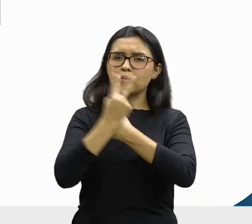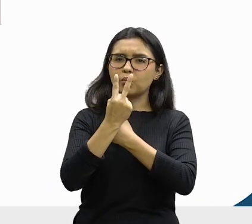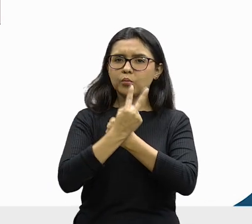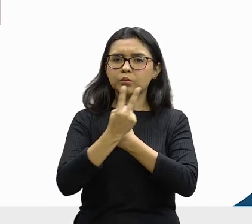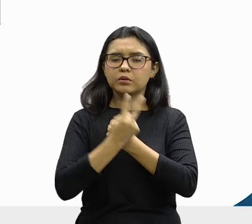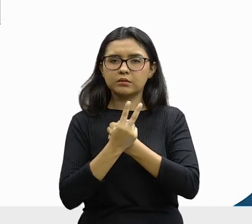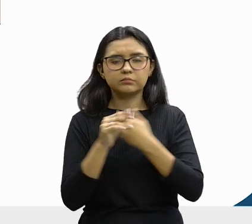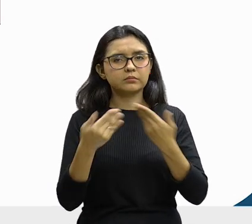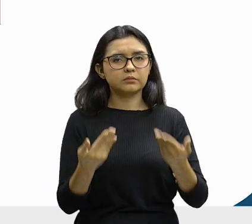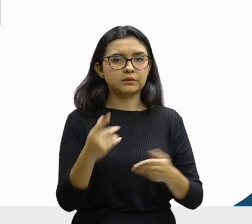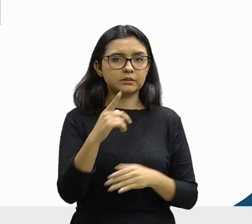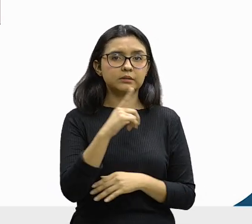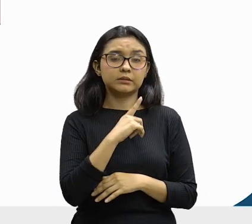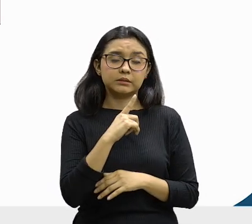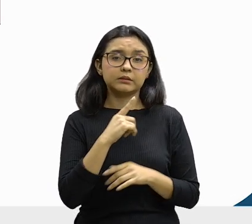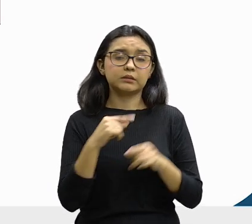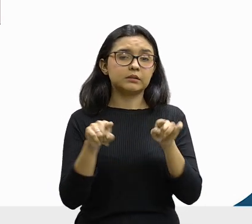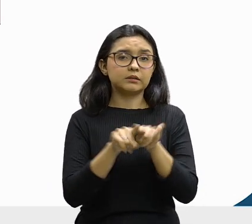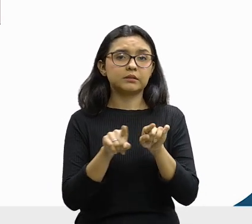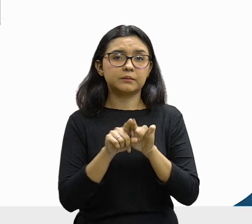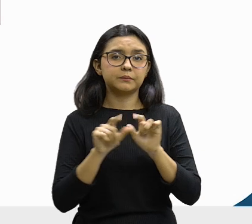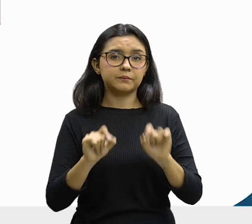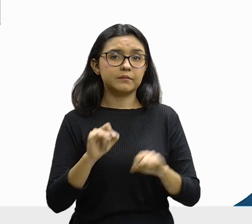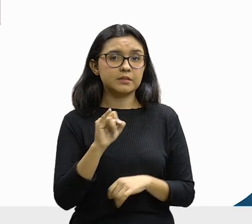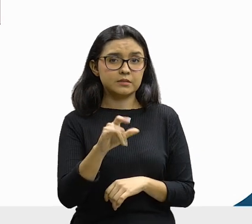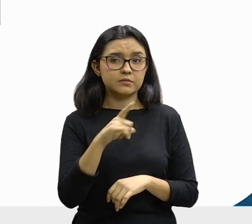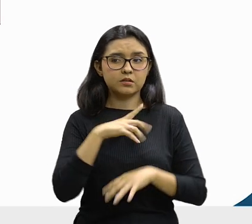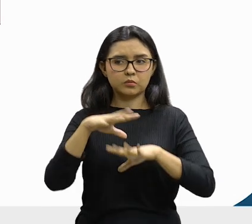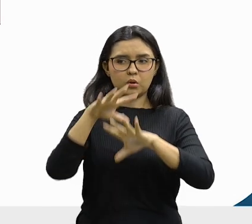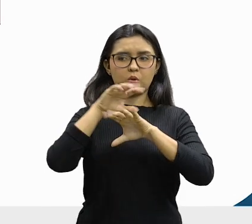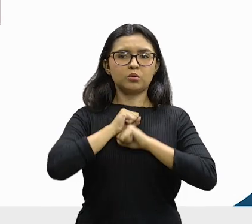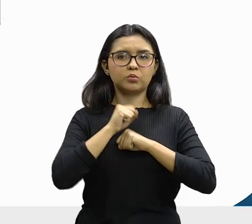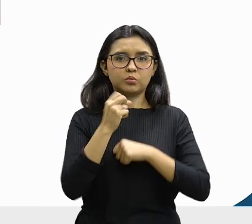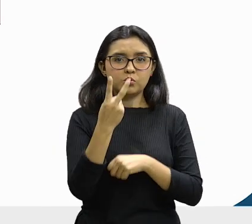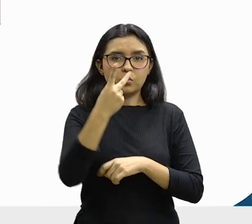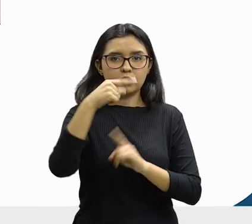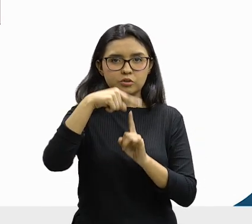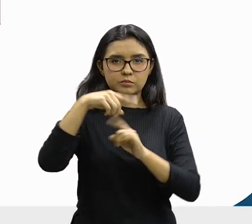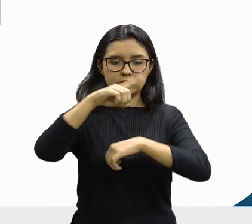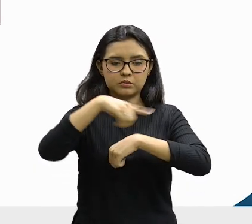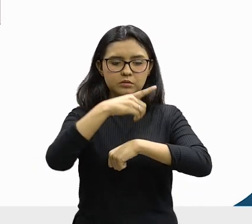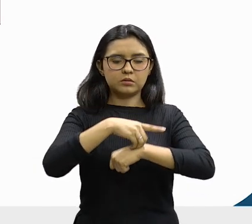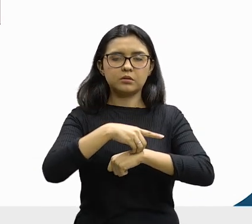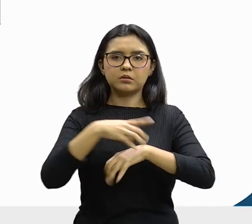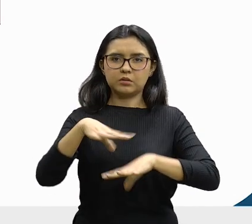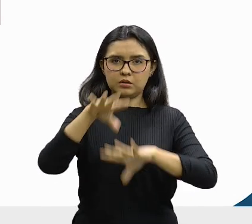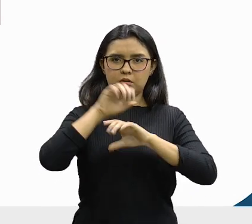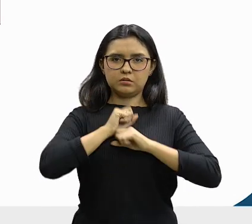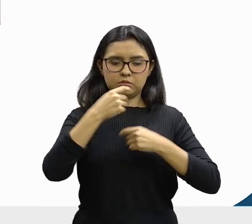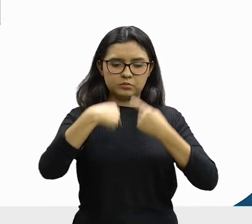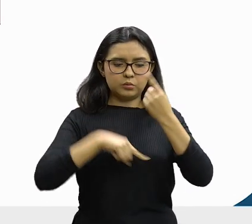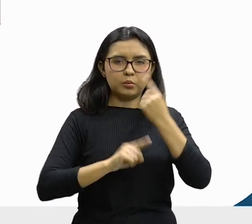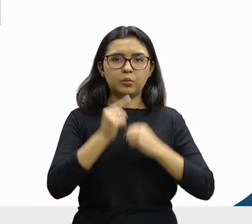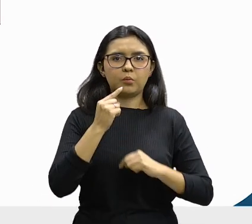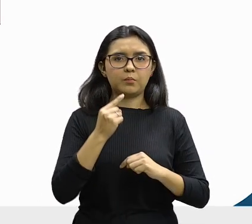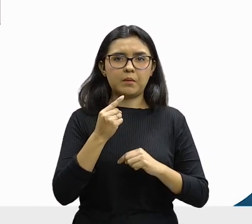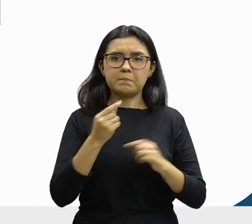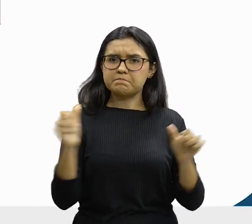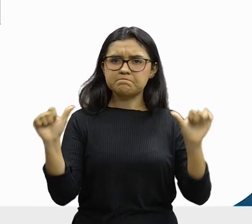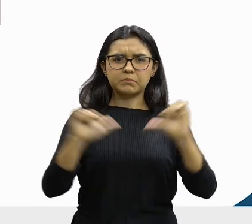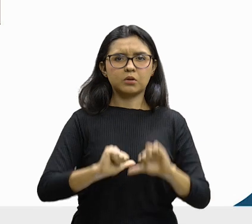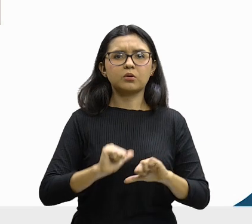acaso você for afligido por 2 sorotipos ao mesmo tempo, você acaba desenvolvendo uma forma grave da doença